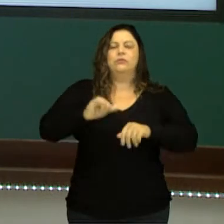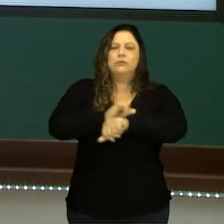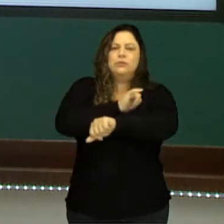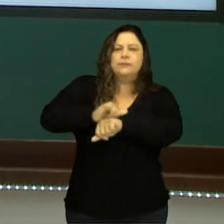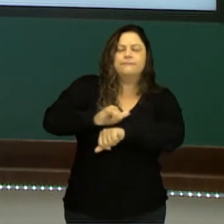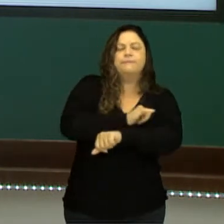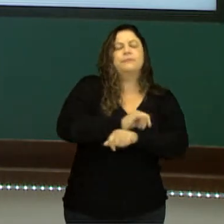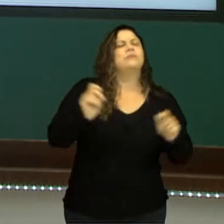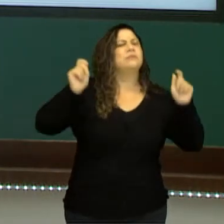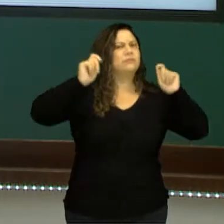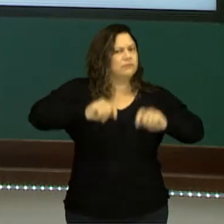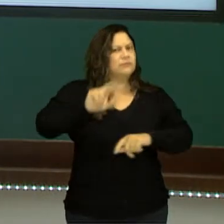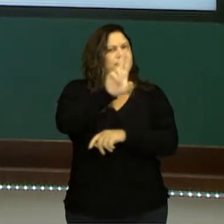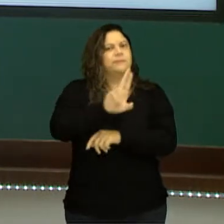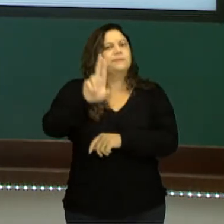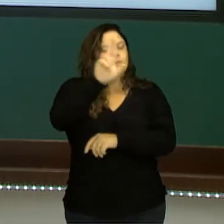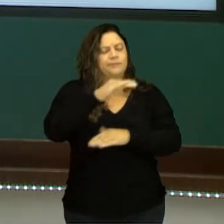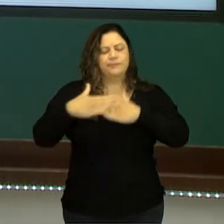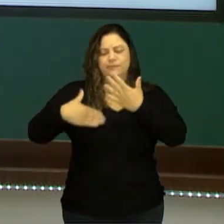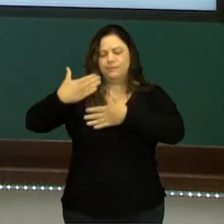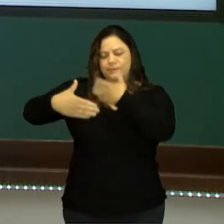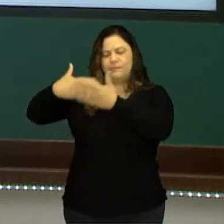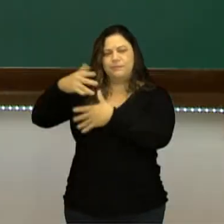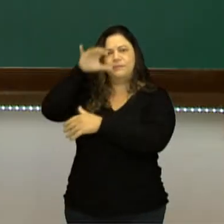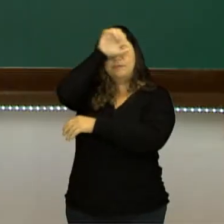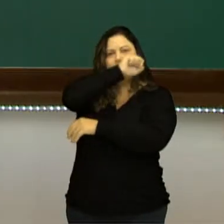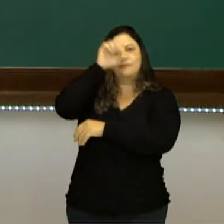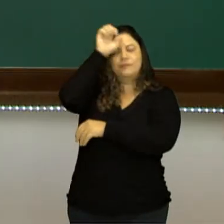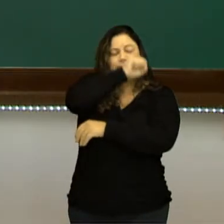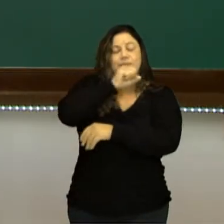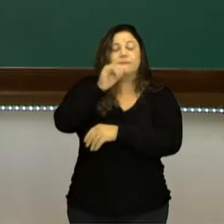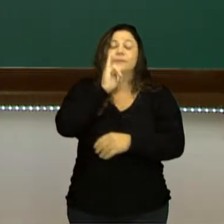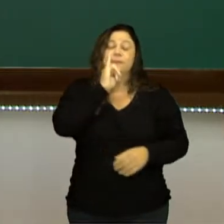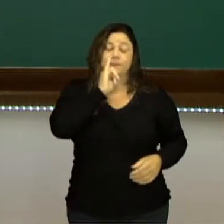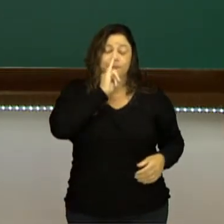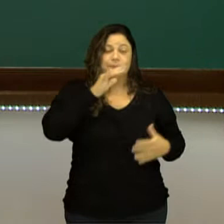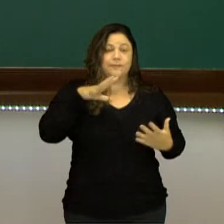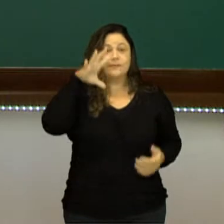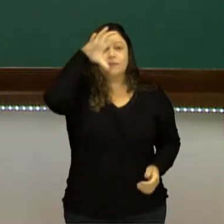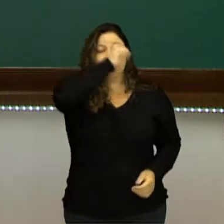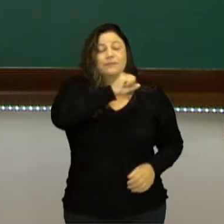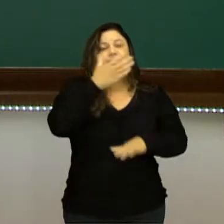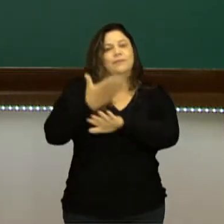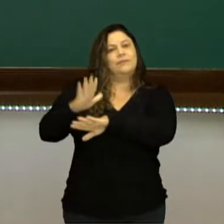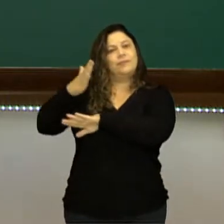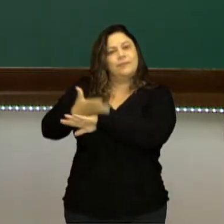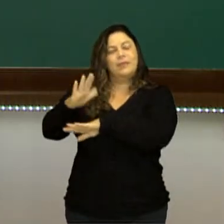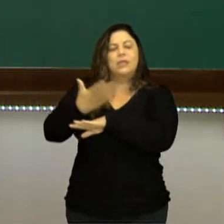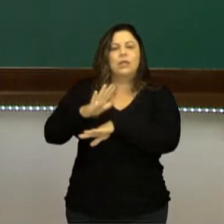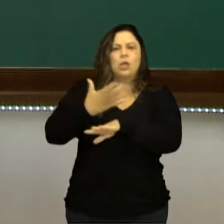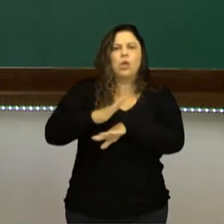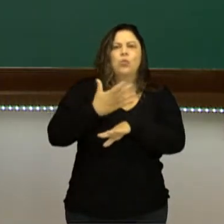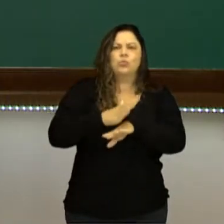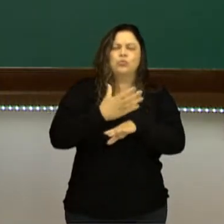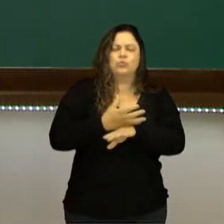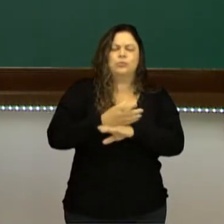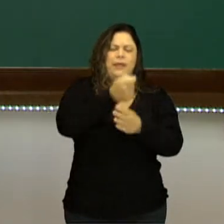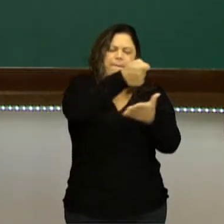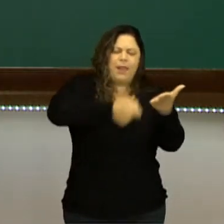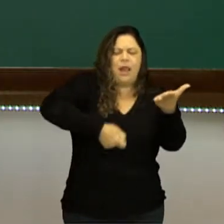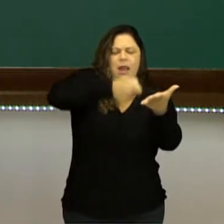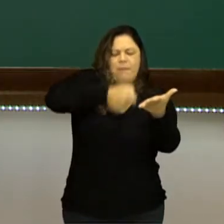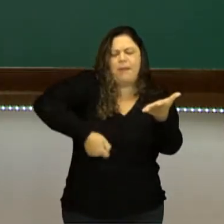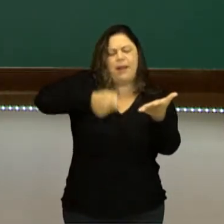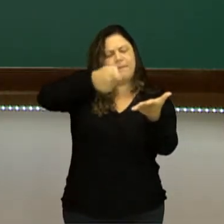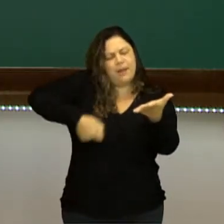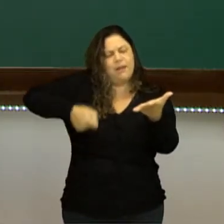ser utilizadas nesse processo de aprendizagem. Gente que, por exemplo, aprende exercitando, né, fazendo um número muito grande de exercícios, porque daí